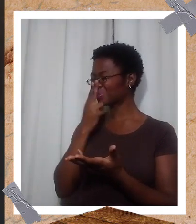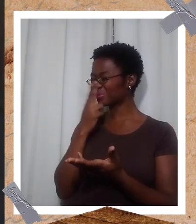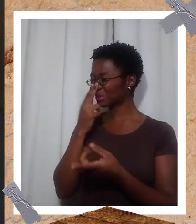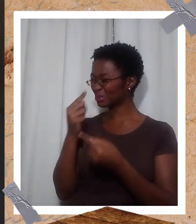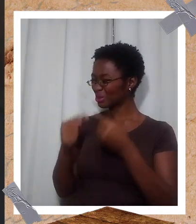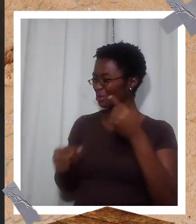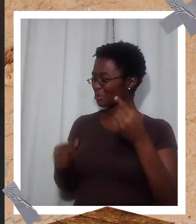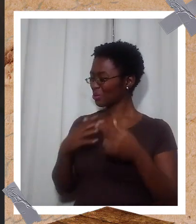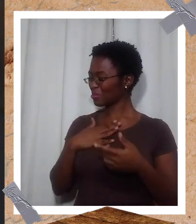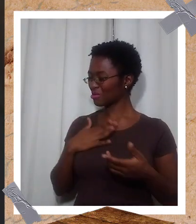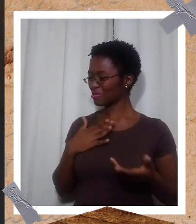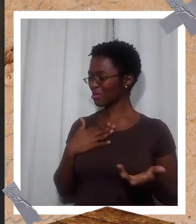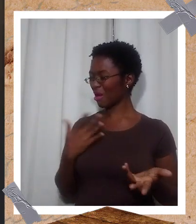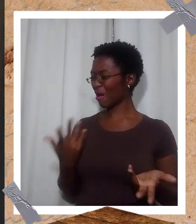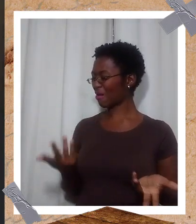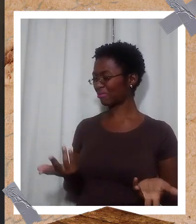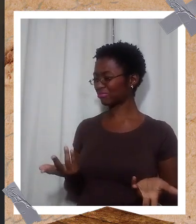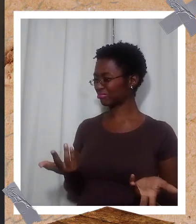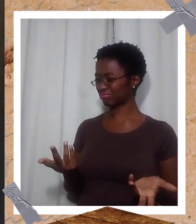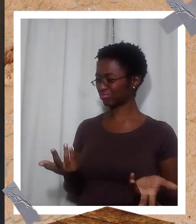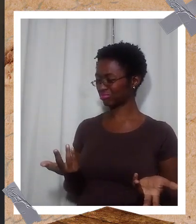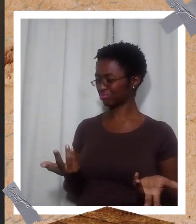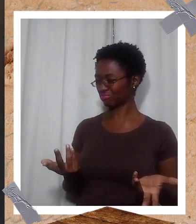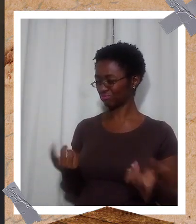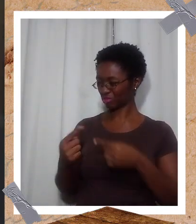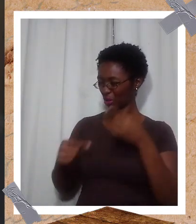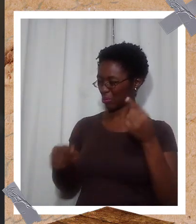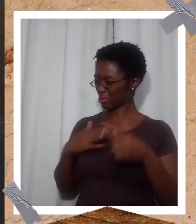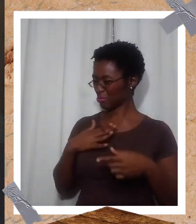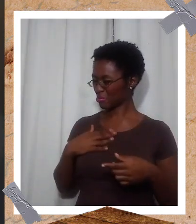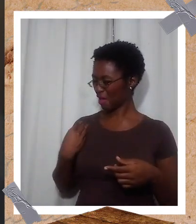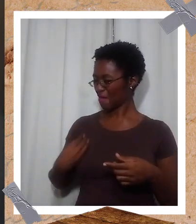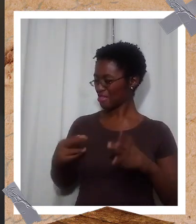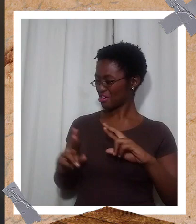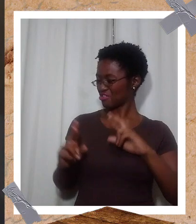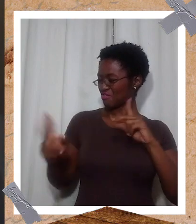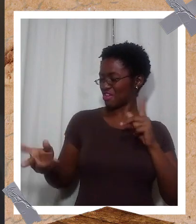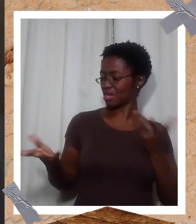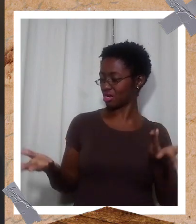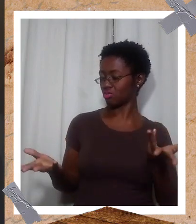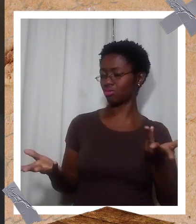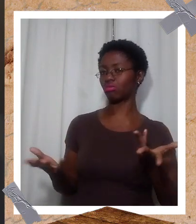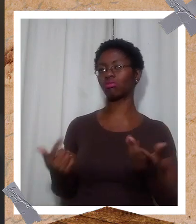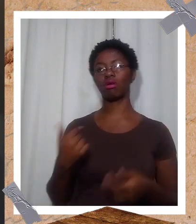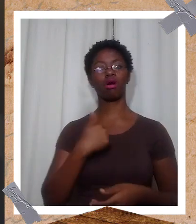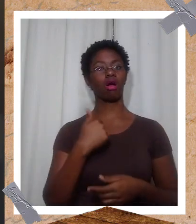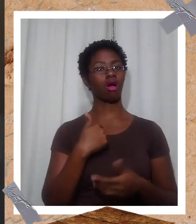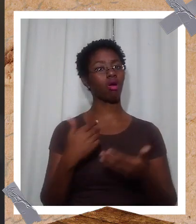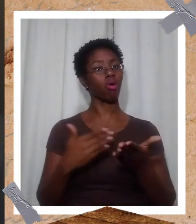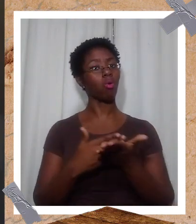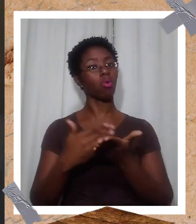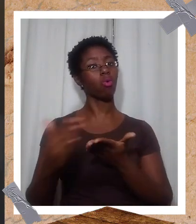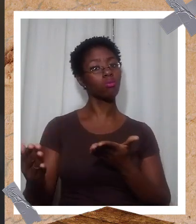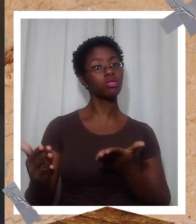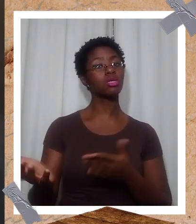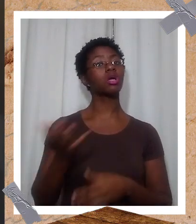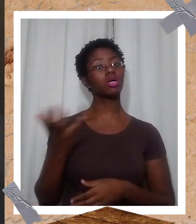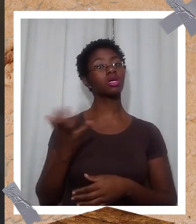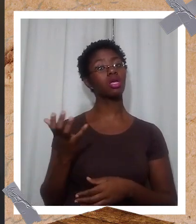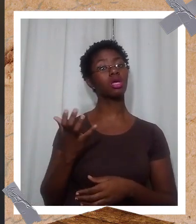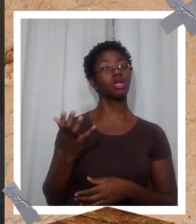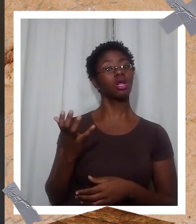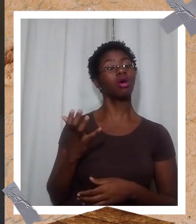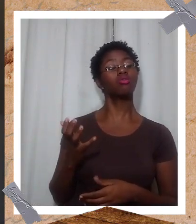conteúdos literários, né? E foi aí que eu iniciei toda uma trajetória para escrever obras infantis ambientadas na